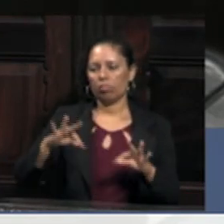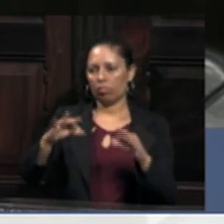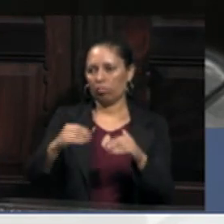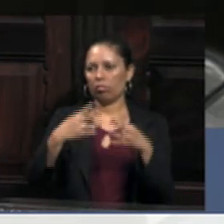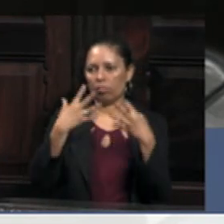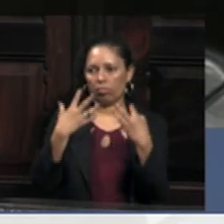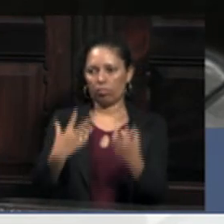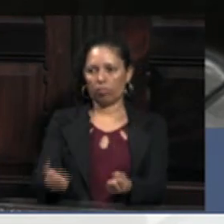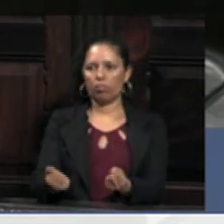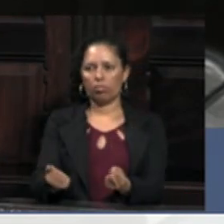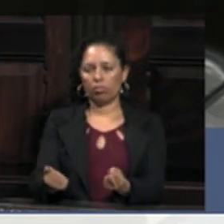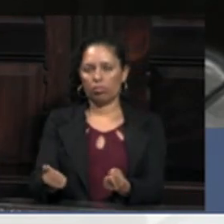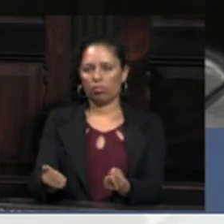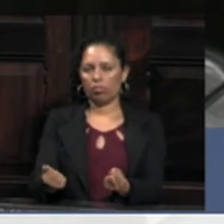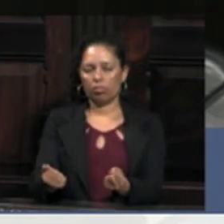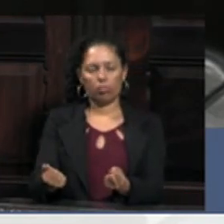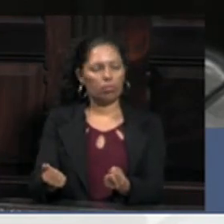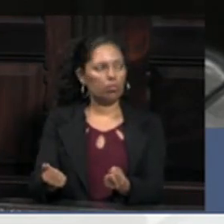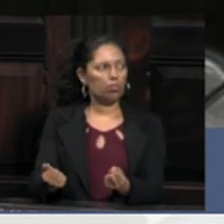essa comissão.